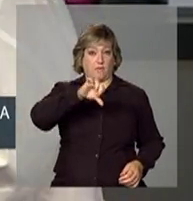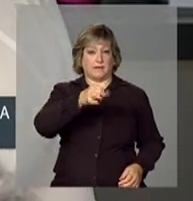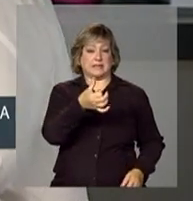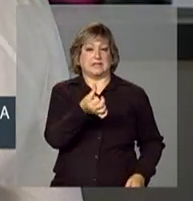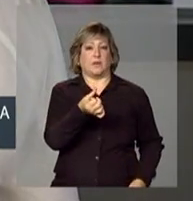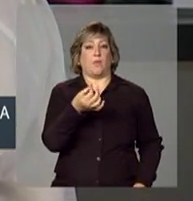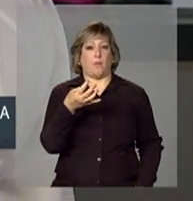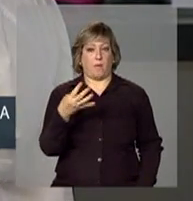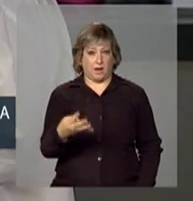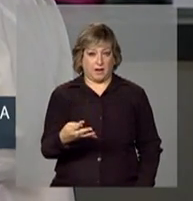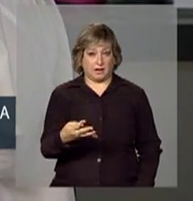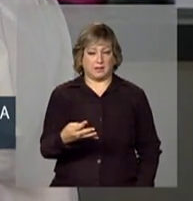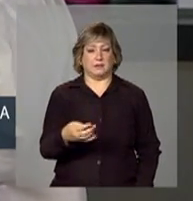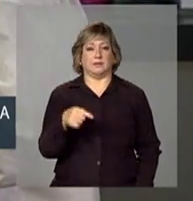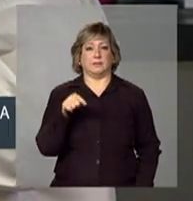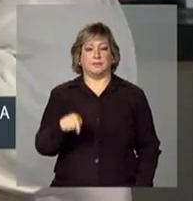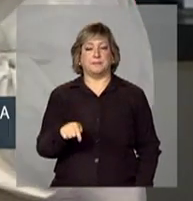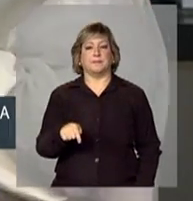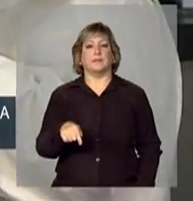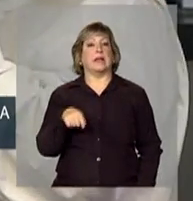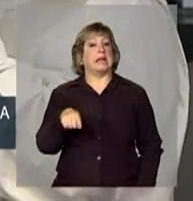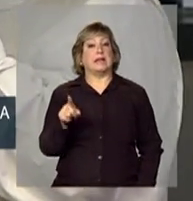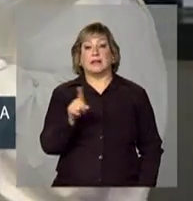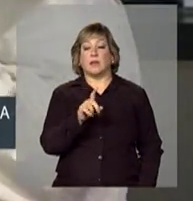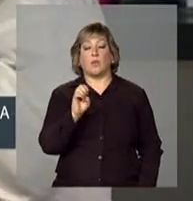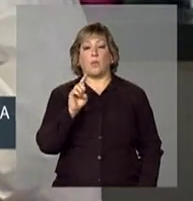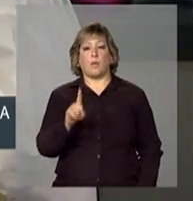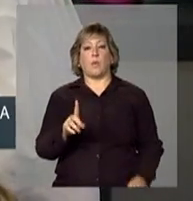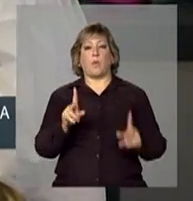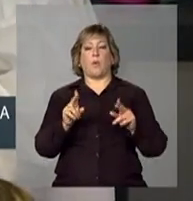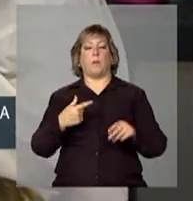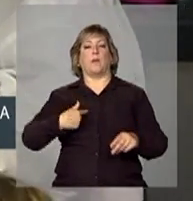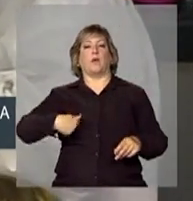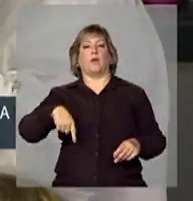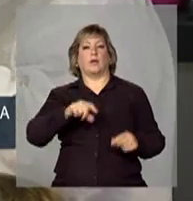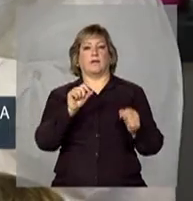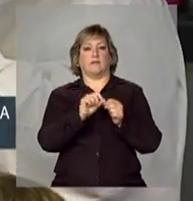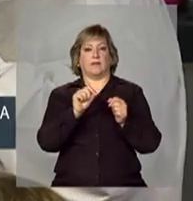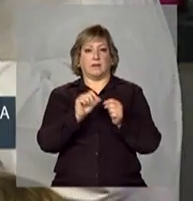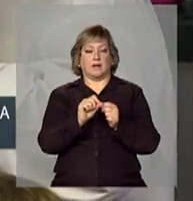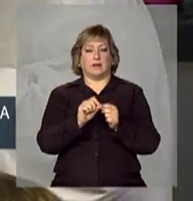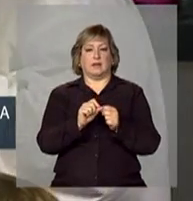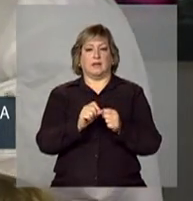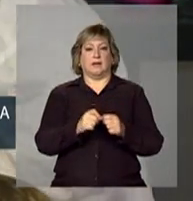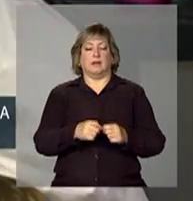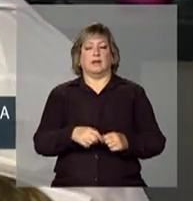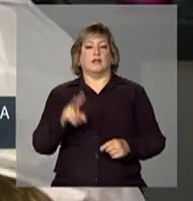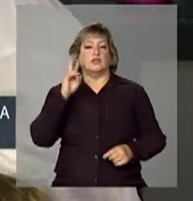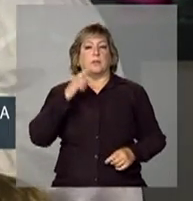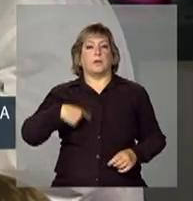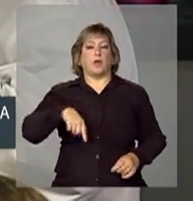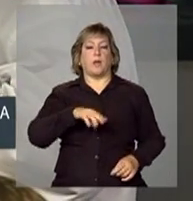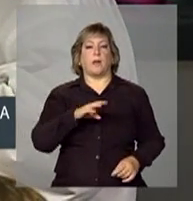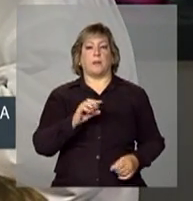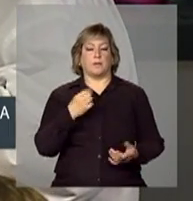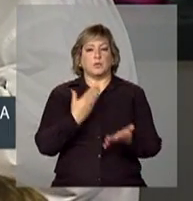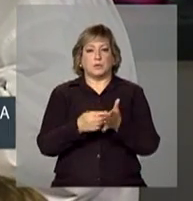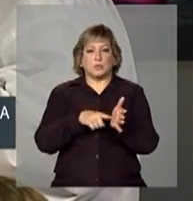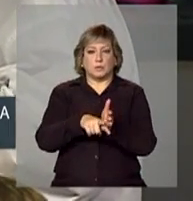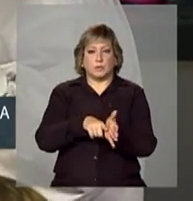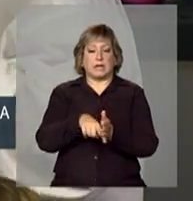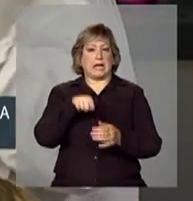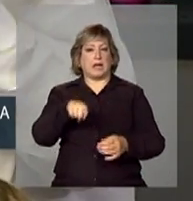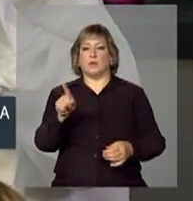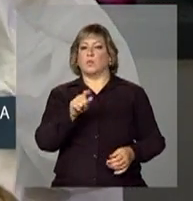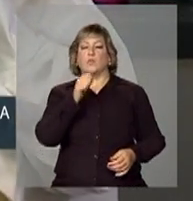1964. Ela não é, como supõe a nossa, boa parte da nossa bibliografia, ela não é utilizada de forma